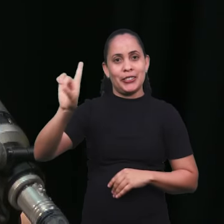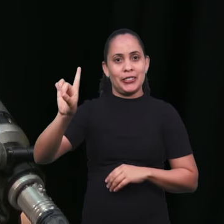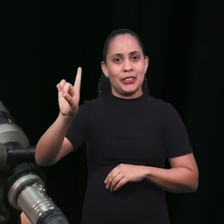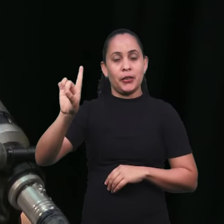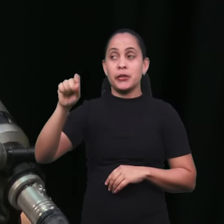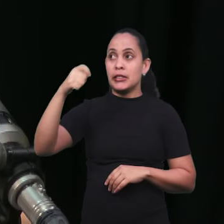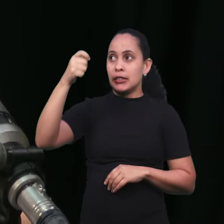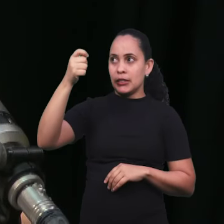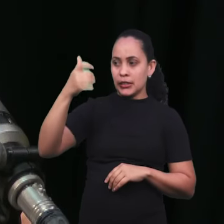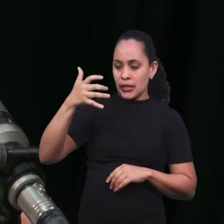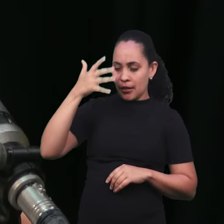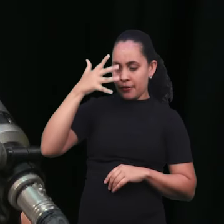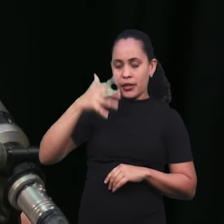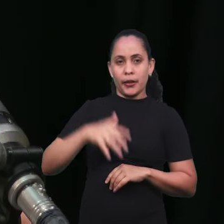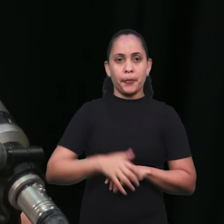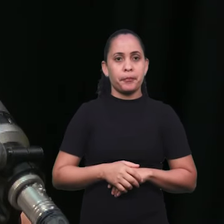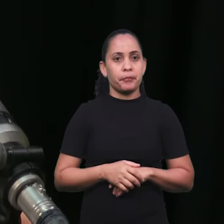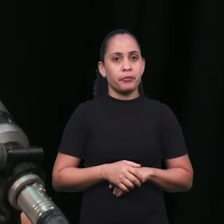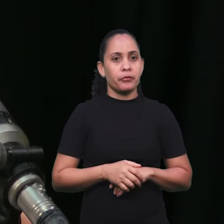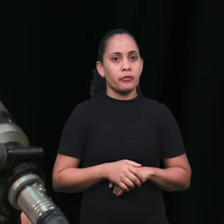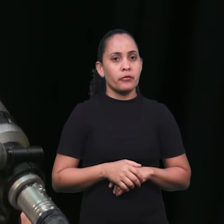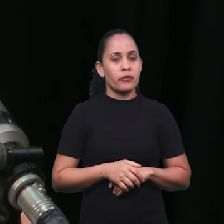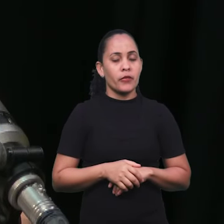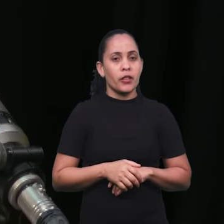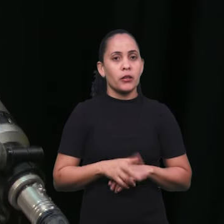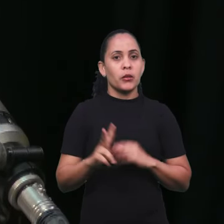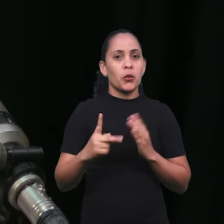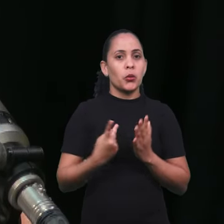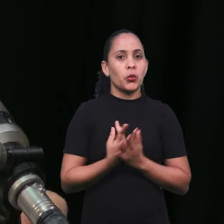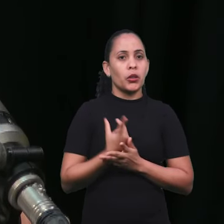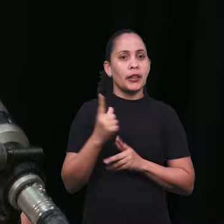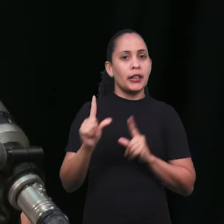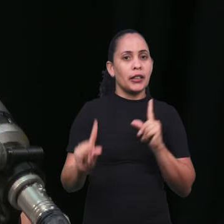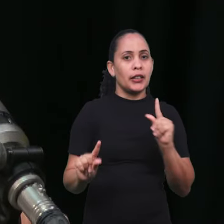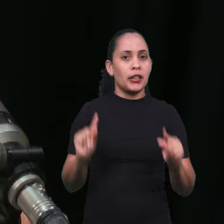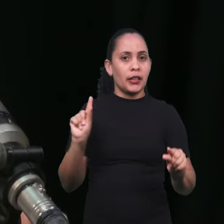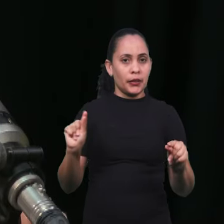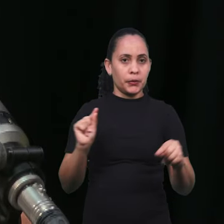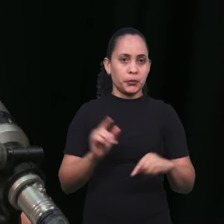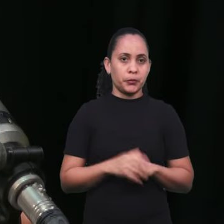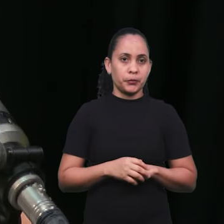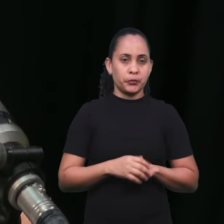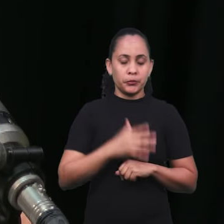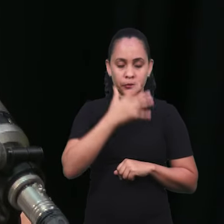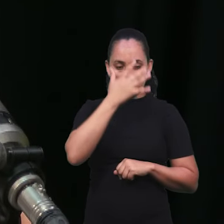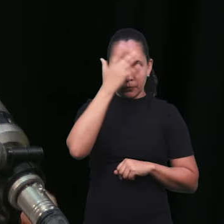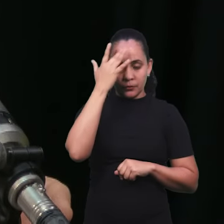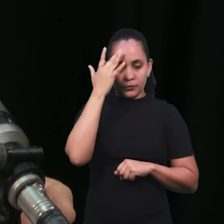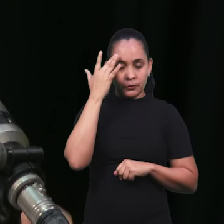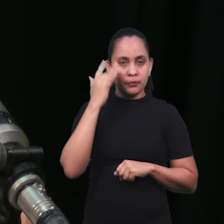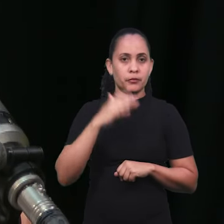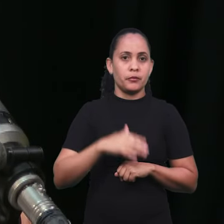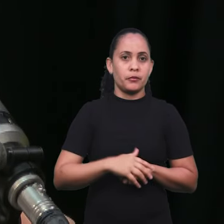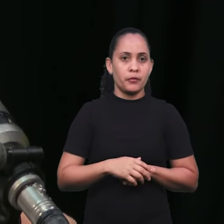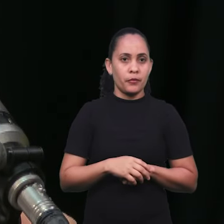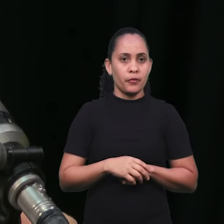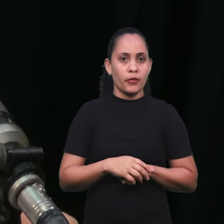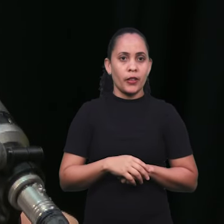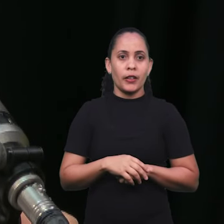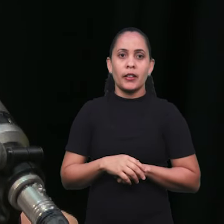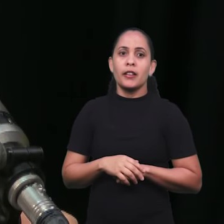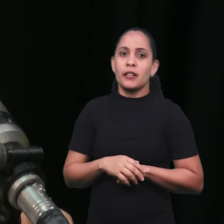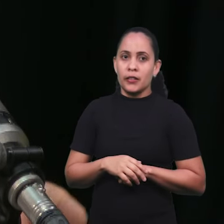projeto de Deus, ele se revela ao homem quando o homem se coloca à disposição do